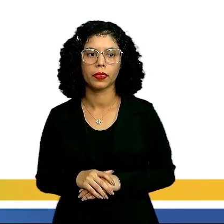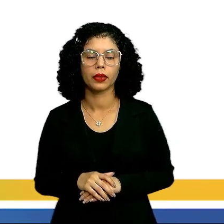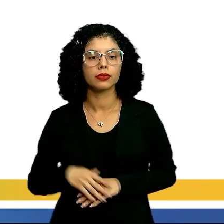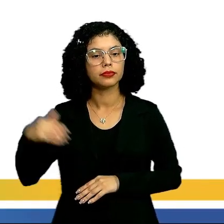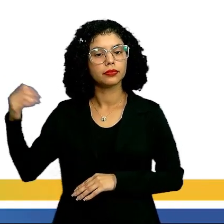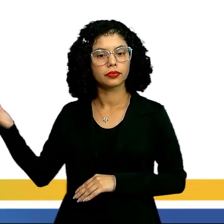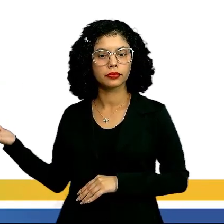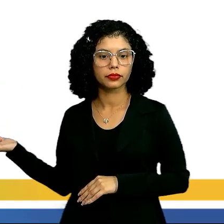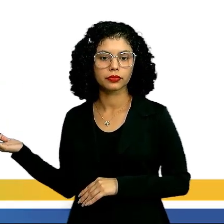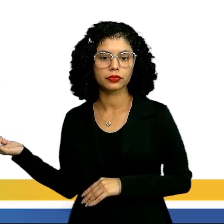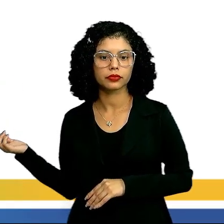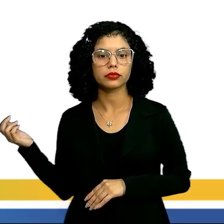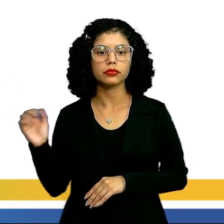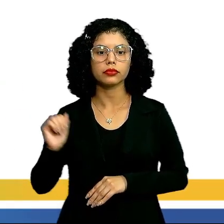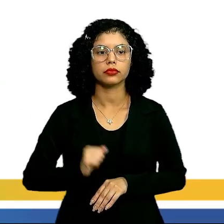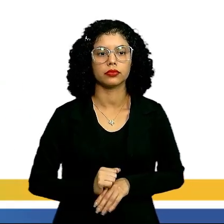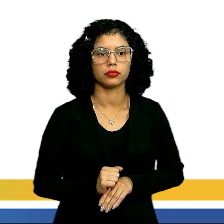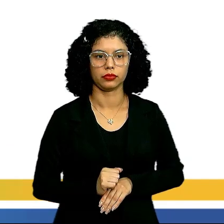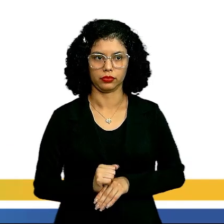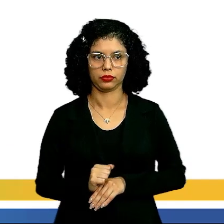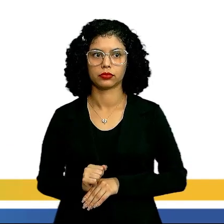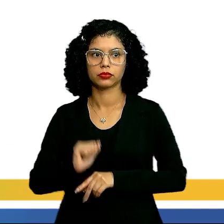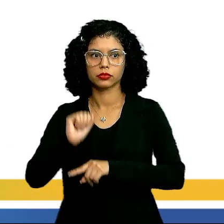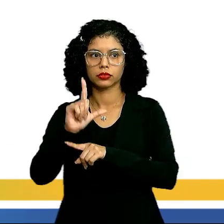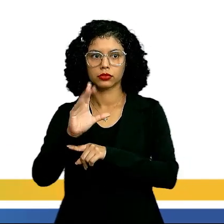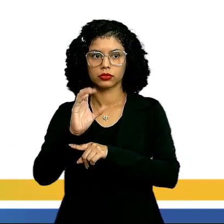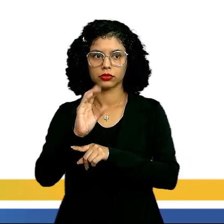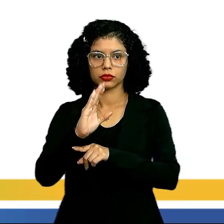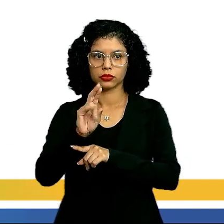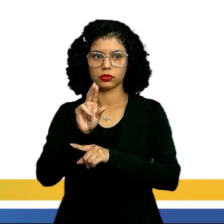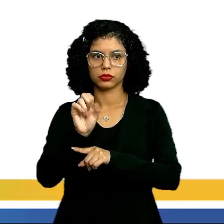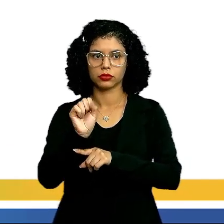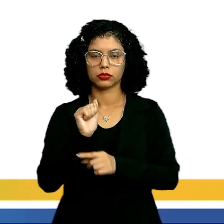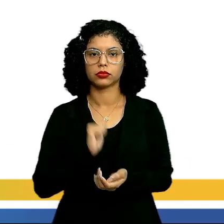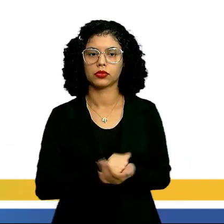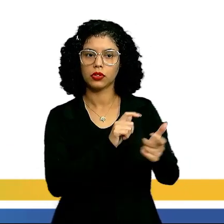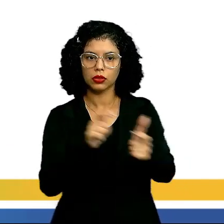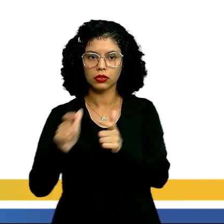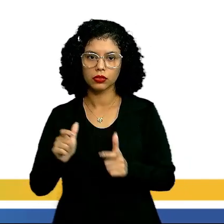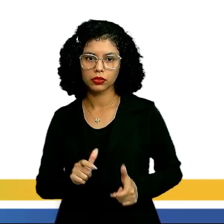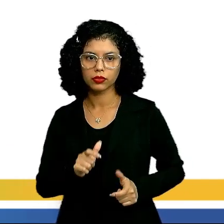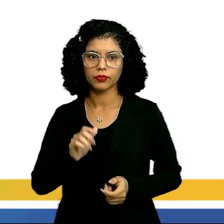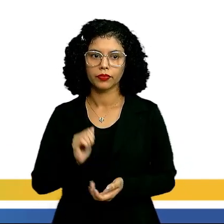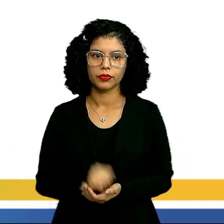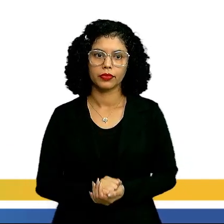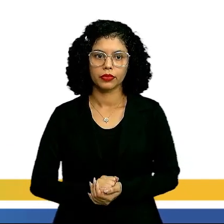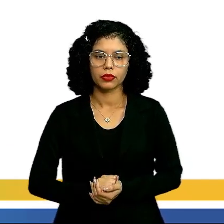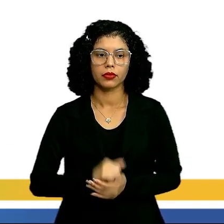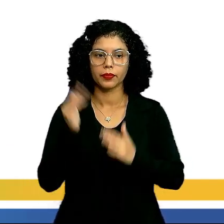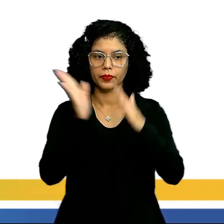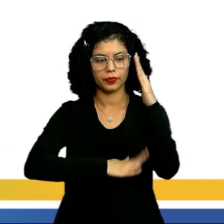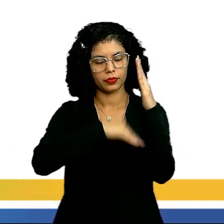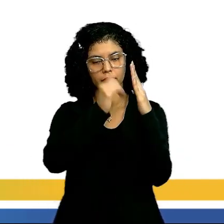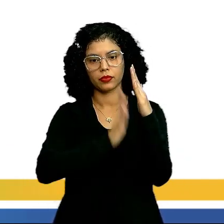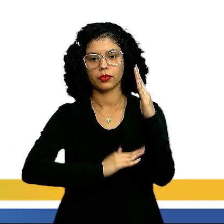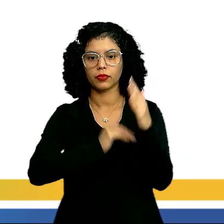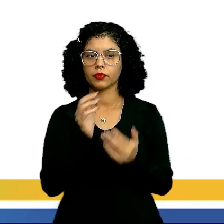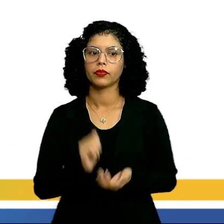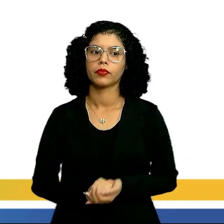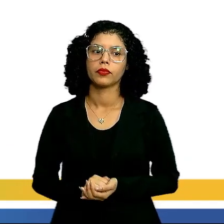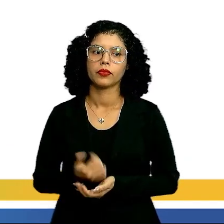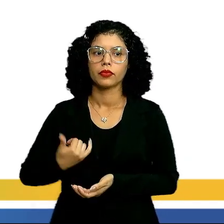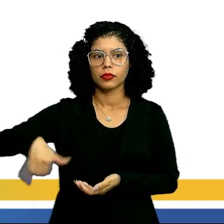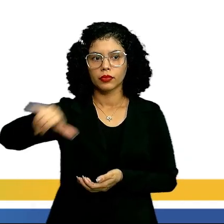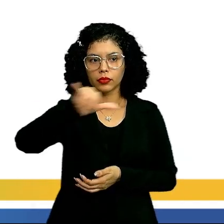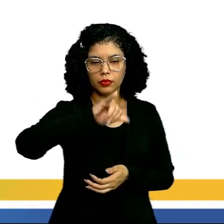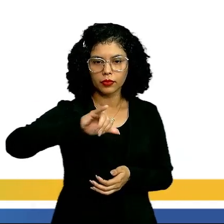E aí eu trouxe aí o locus horrendus, que significa lugar horrendo. Essa pintura, esse óleo sobre